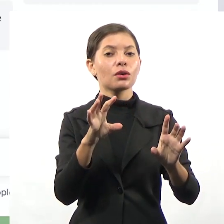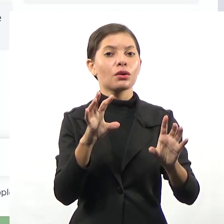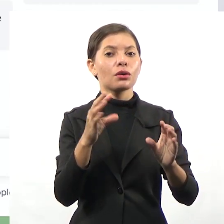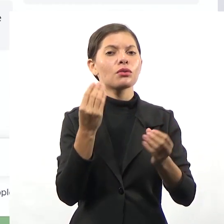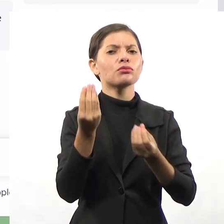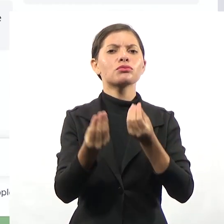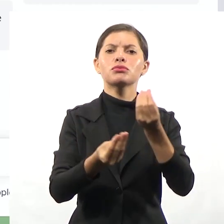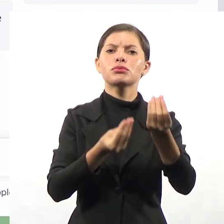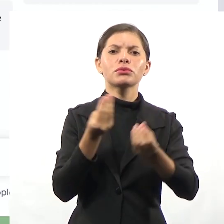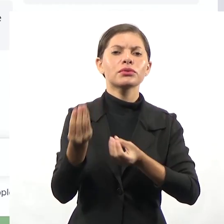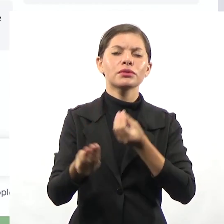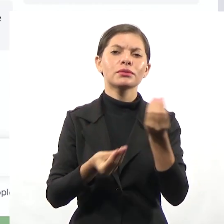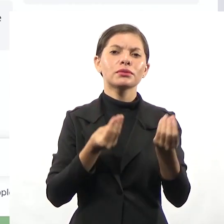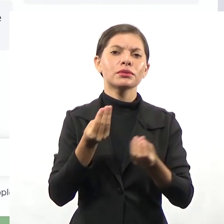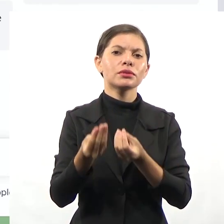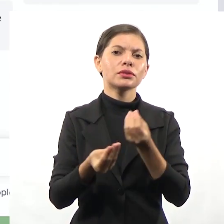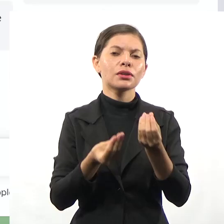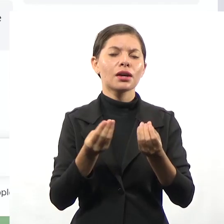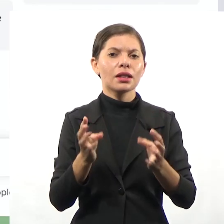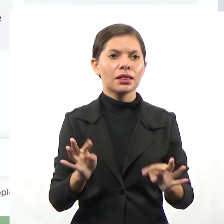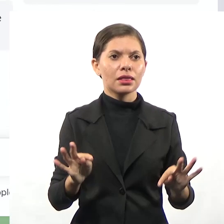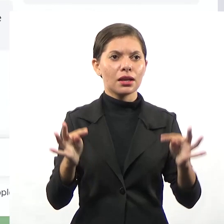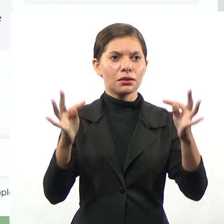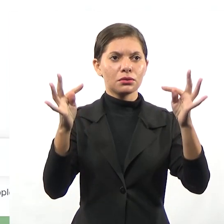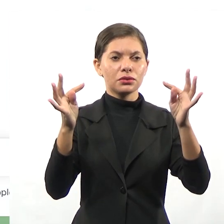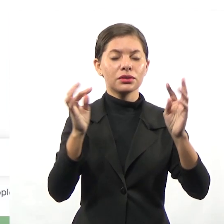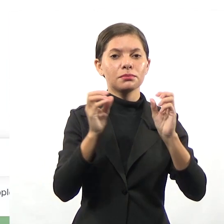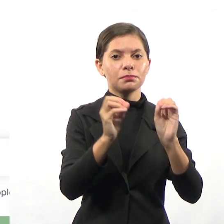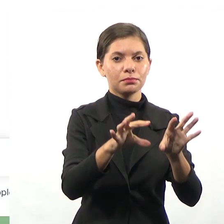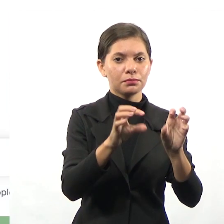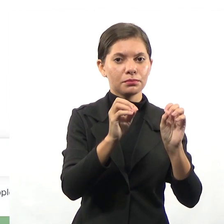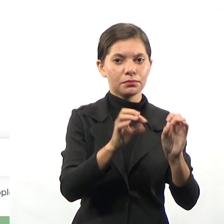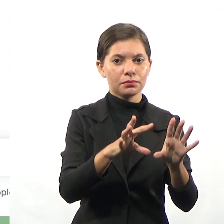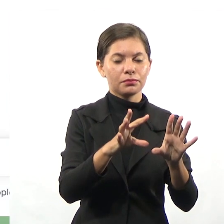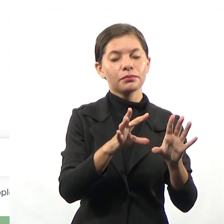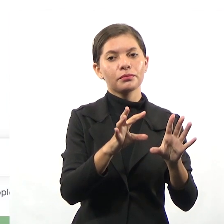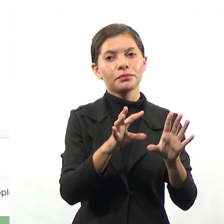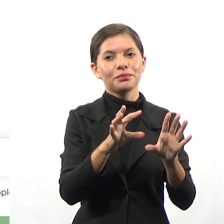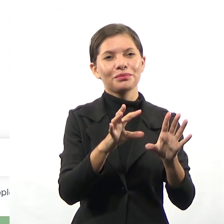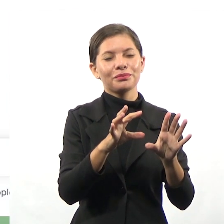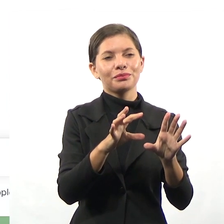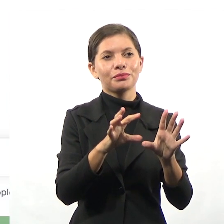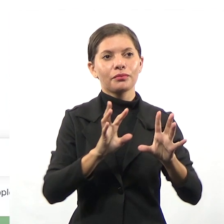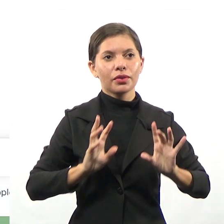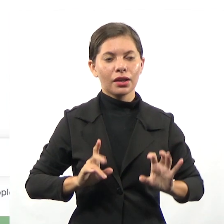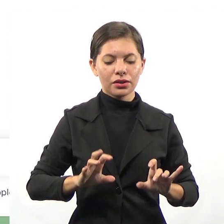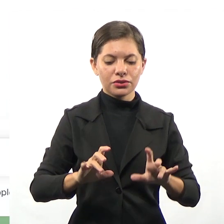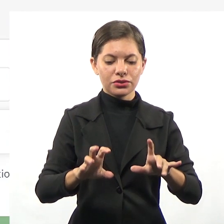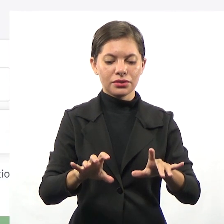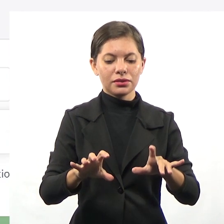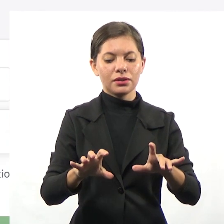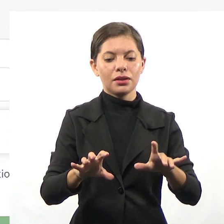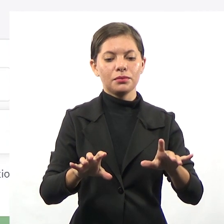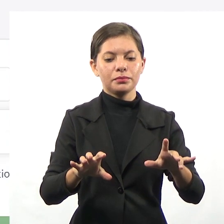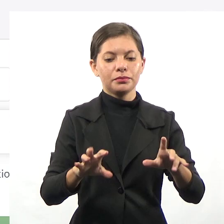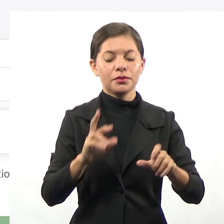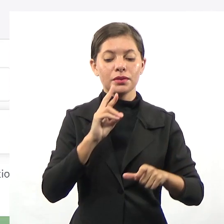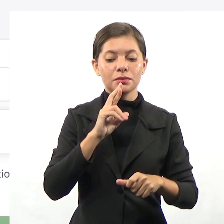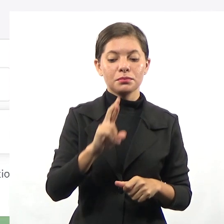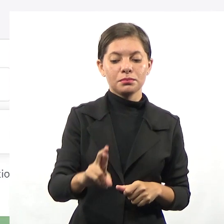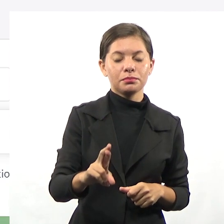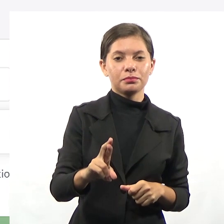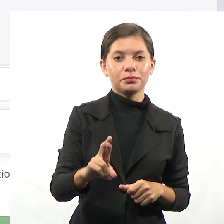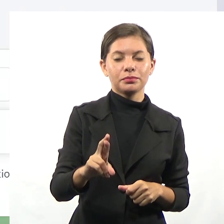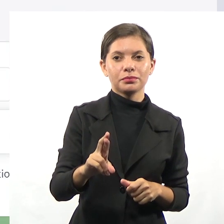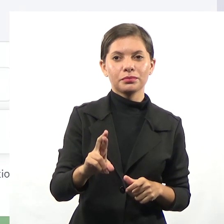tecnologias educacionais. Então, digitei um comando, ele vai me responder sobre